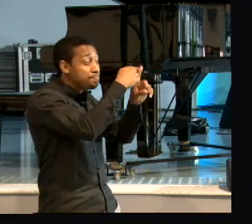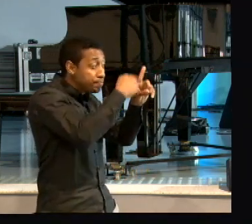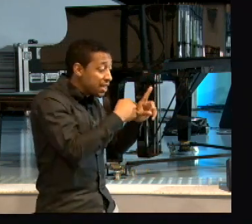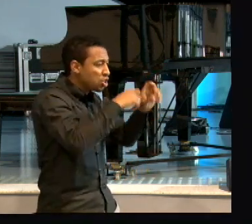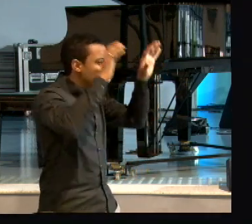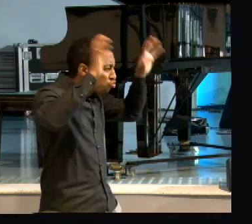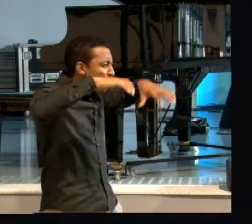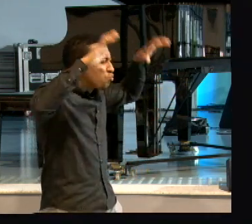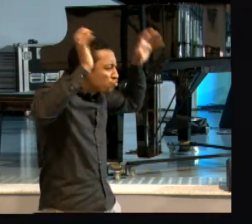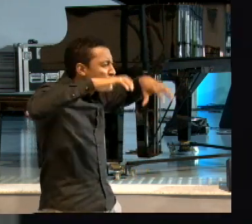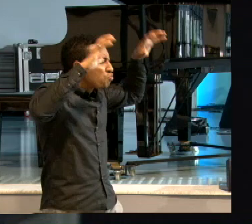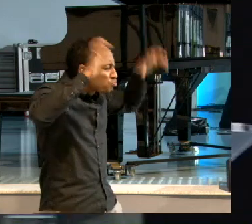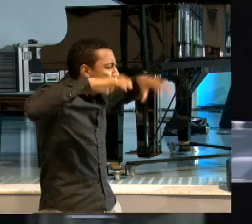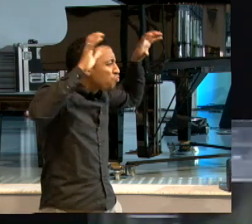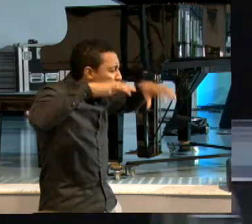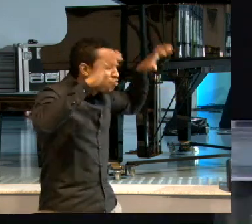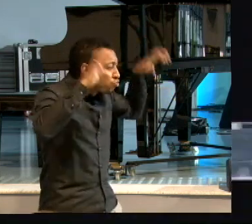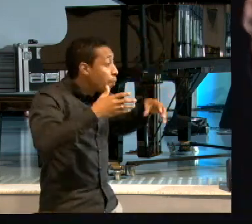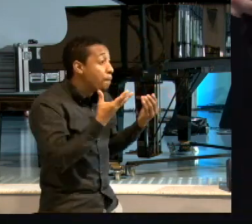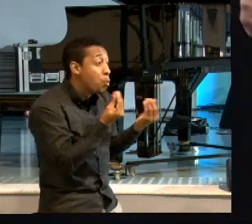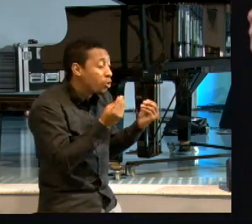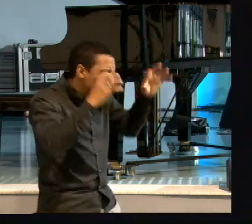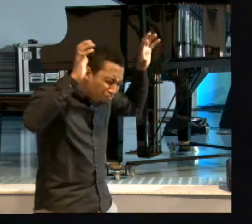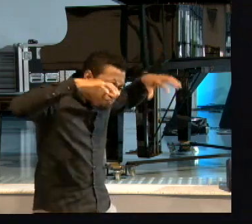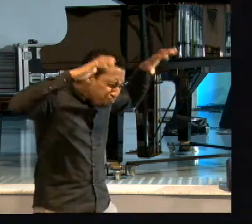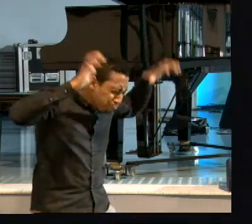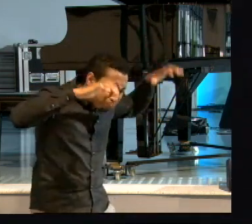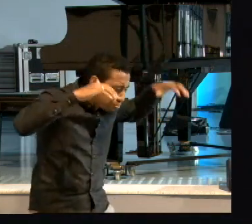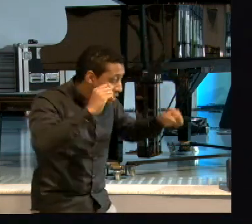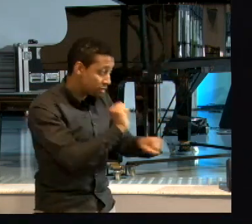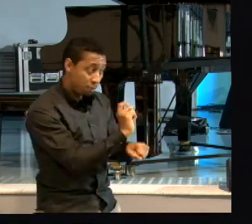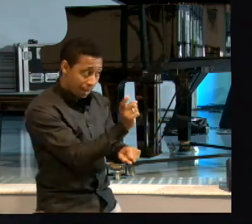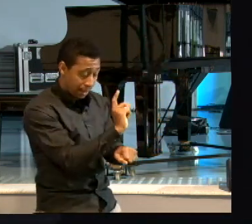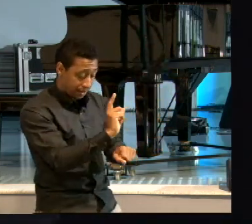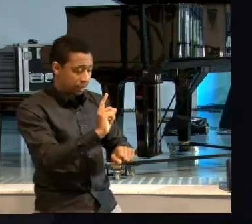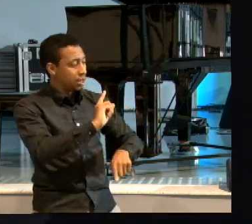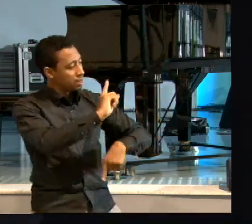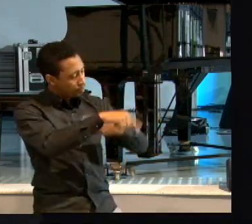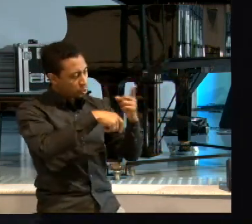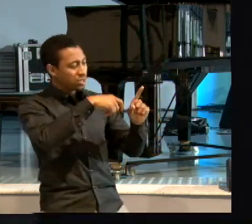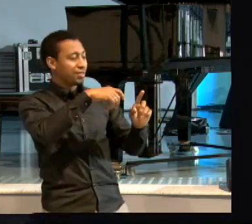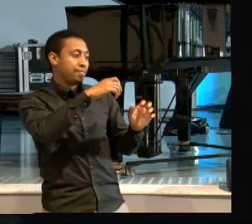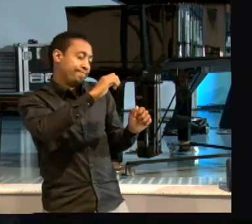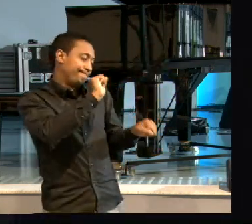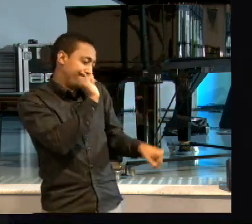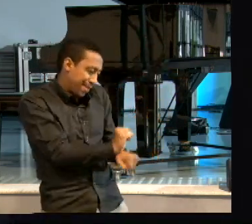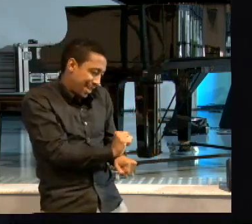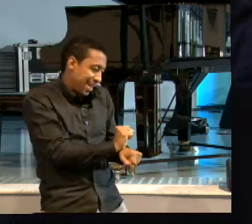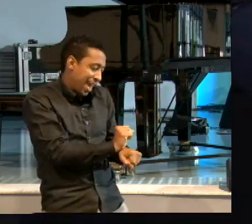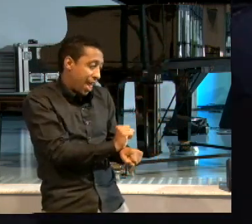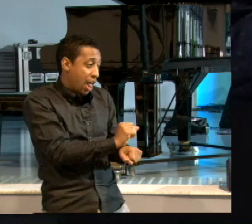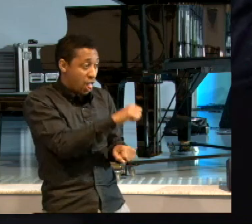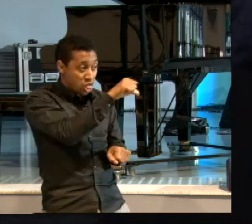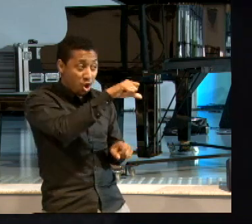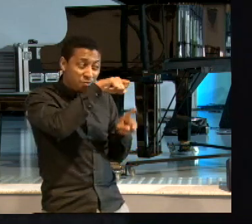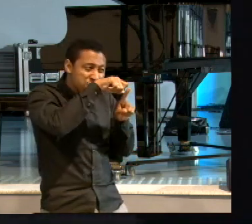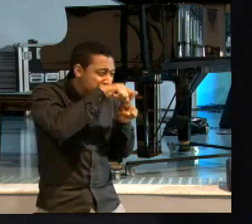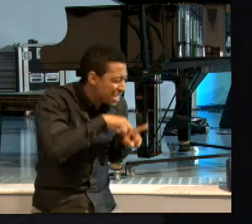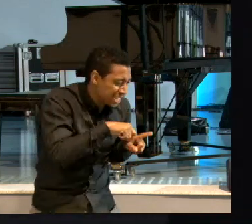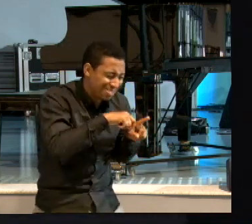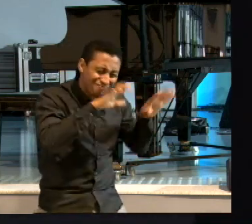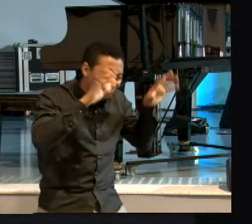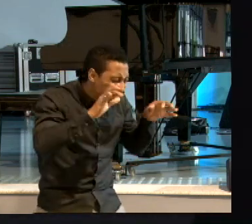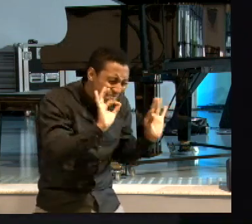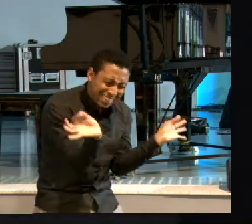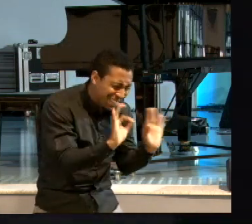a coisa normal. Ele falou, na boa, eu acho que era perto de 1 ano. Ele diz, não havia chuva naquela região. Eu não tinha a menor ideia. A gente